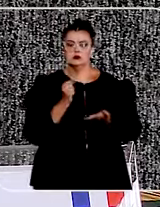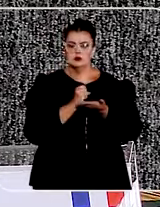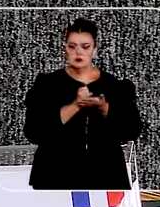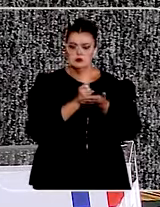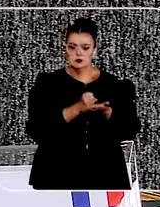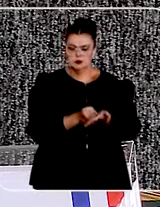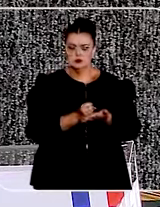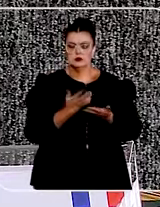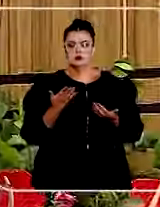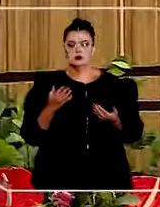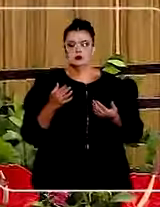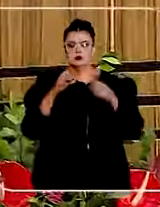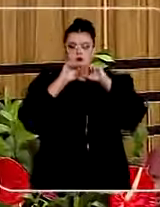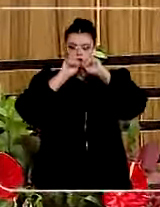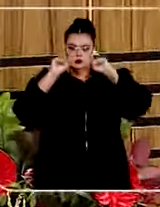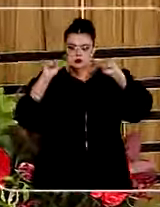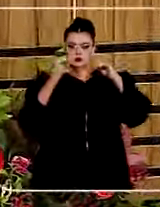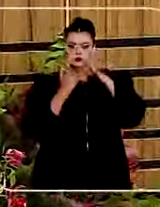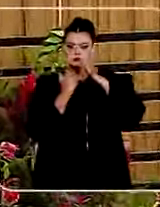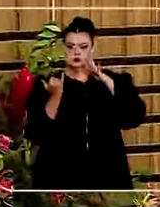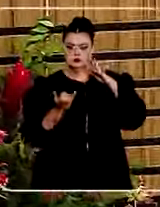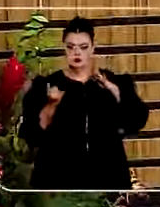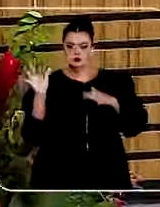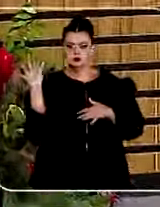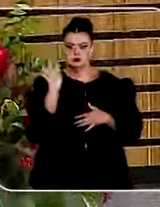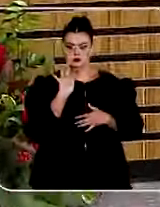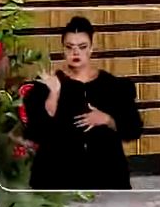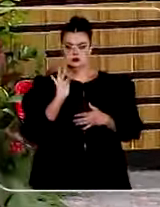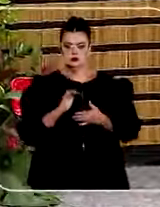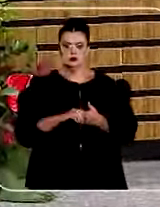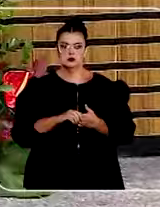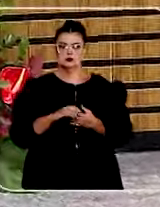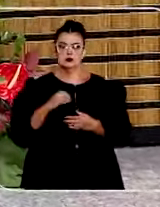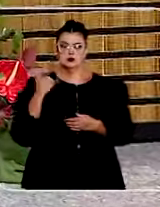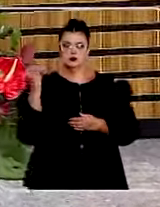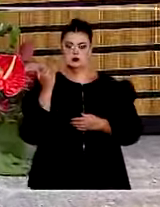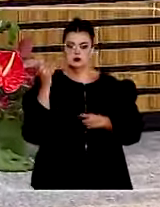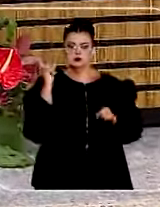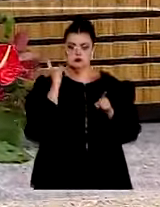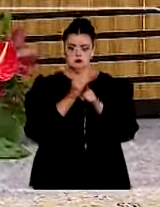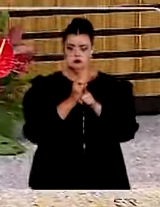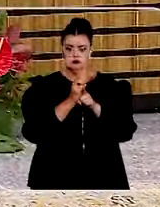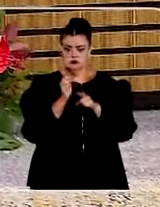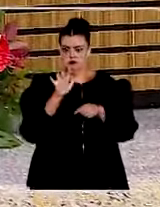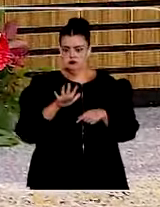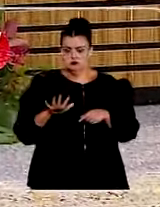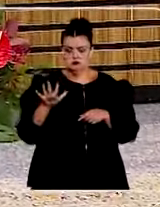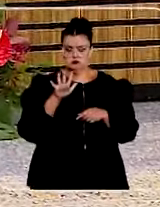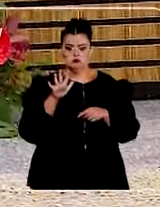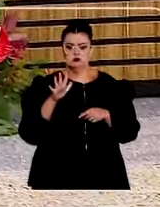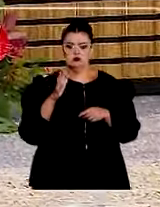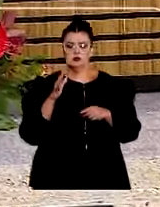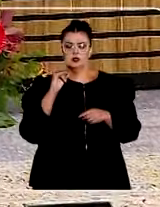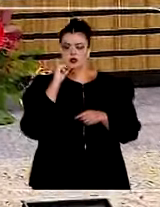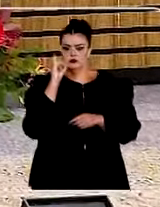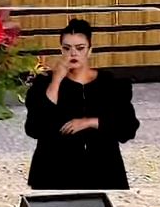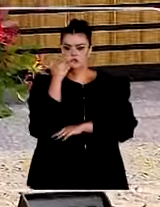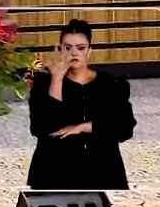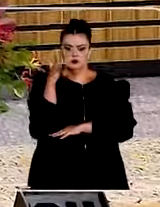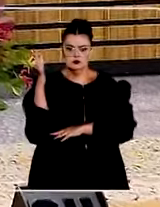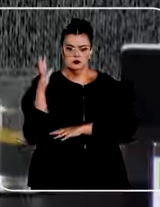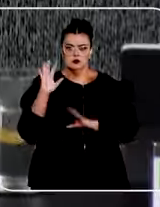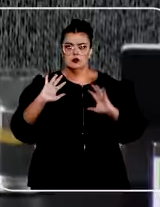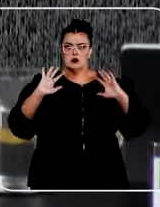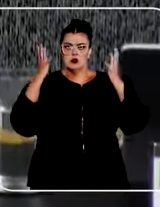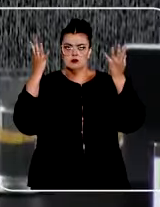entre o tribunal e instituições francesas e a relevância do encontro para debater a jurisprudência sobre meio ambiente e